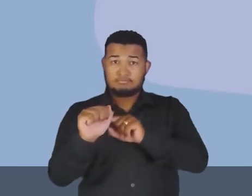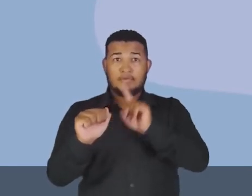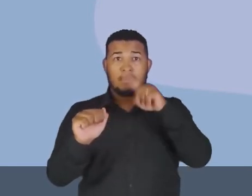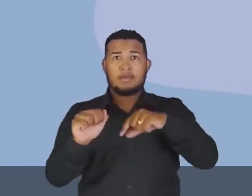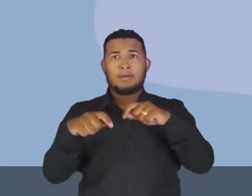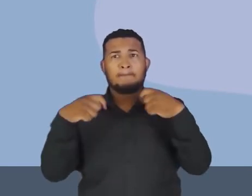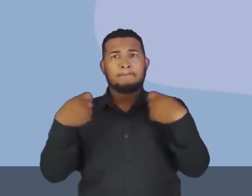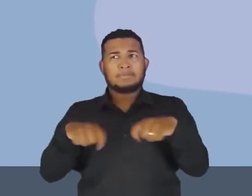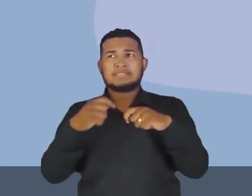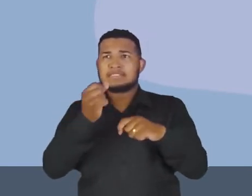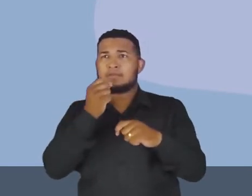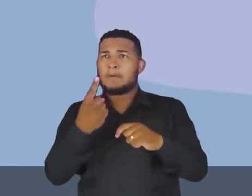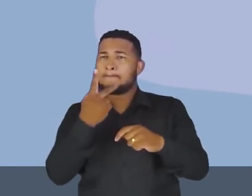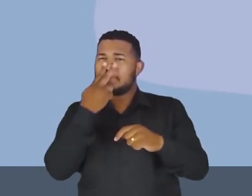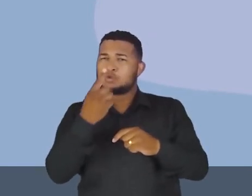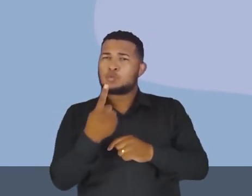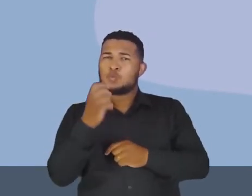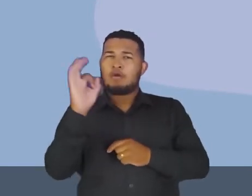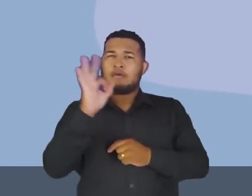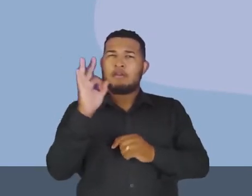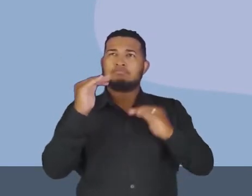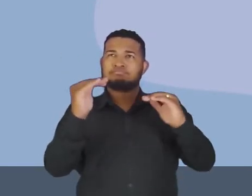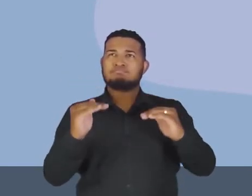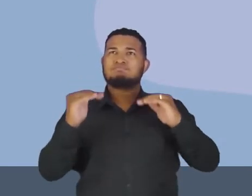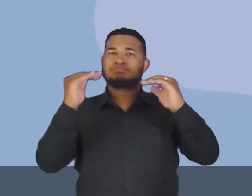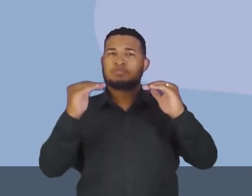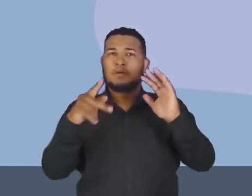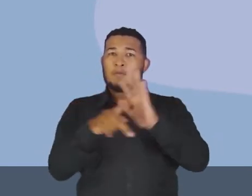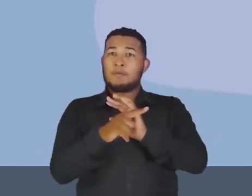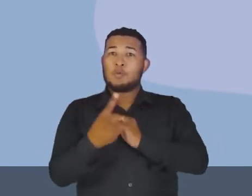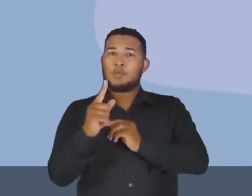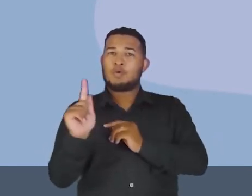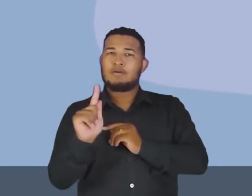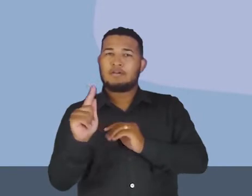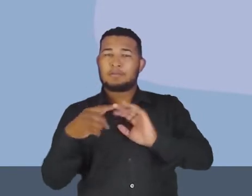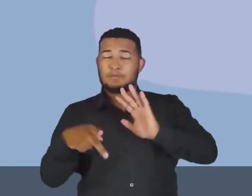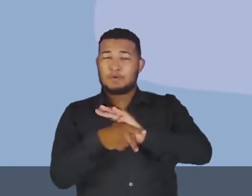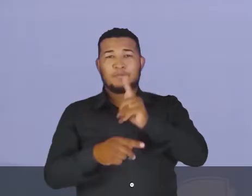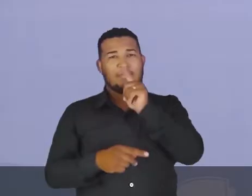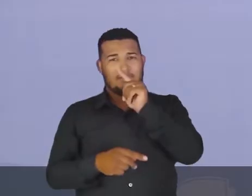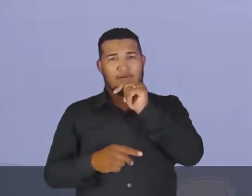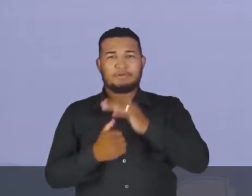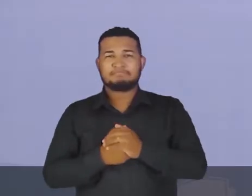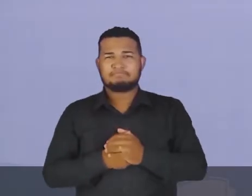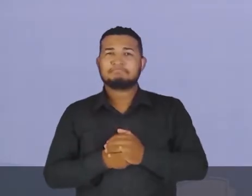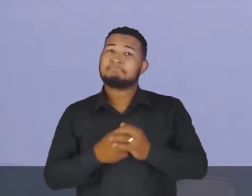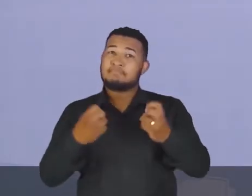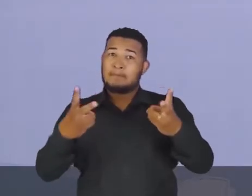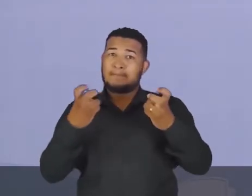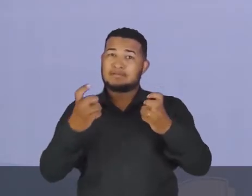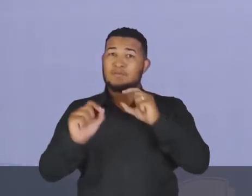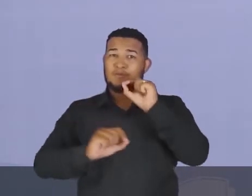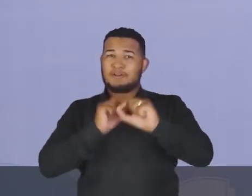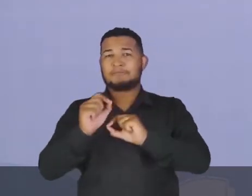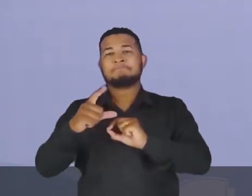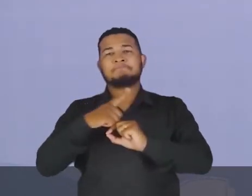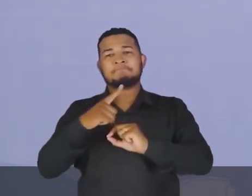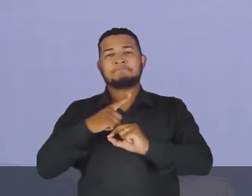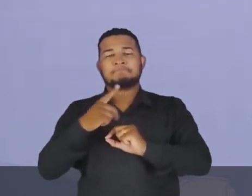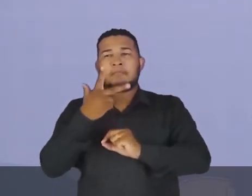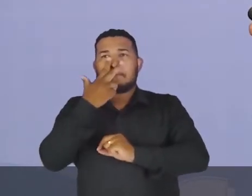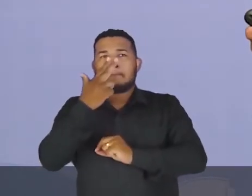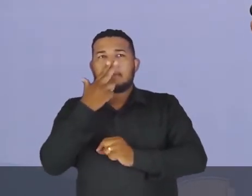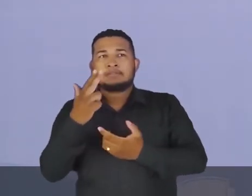levar em 1 grau Celsius a temperatura de 1 grama de água, certo? Então, você percebe aí que você está envolvendo